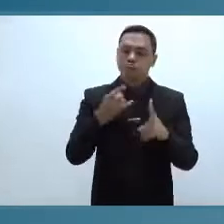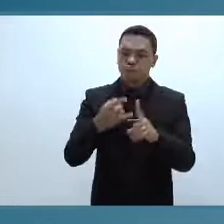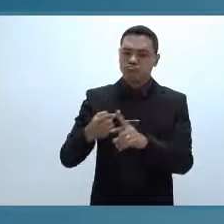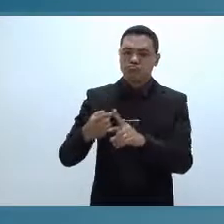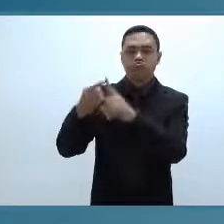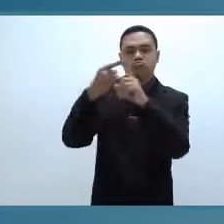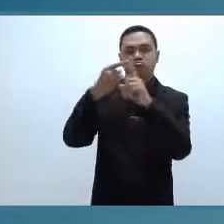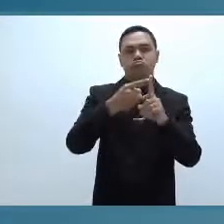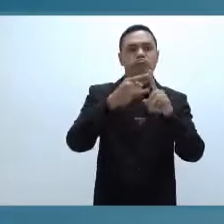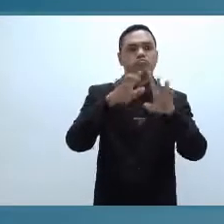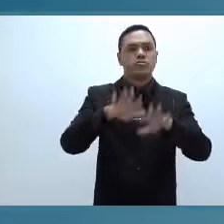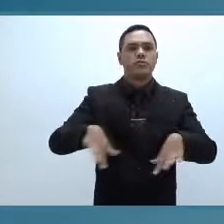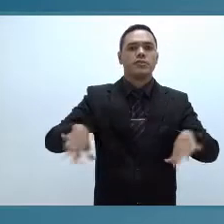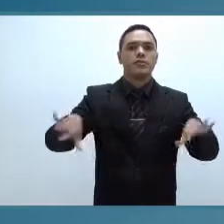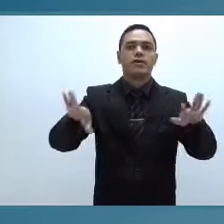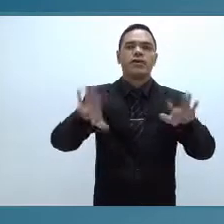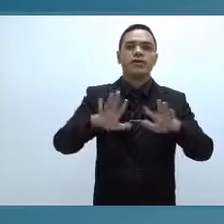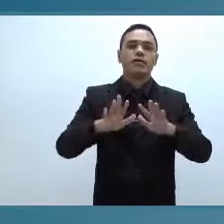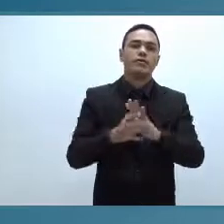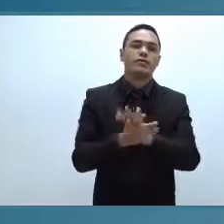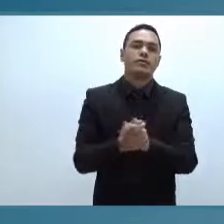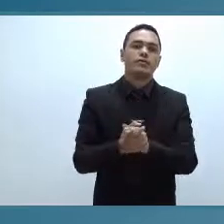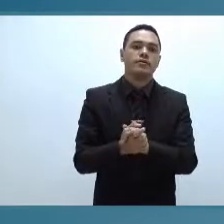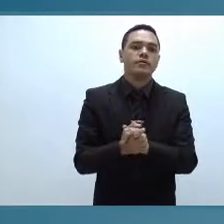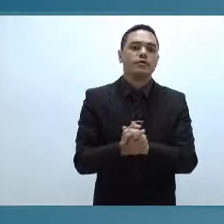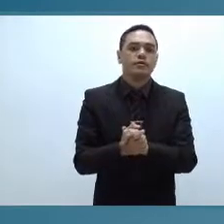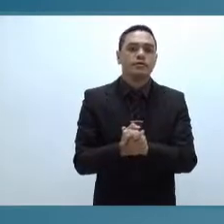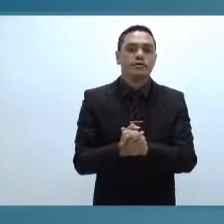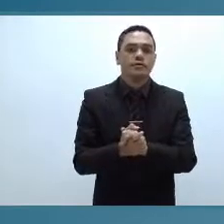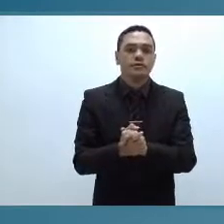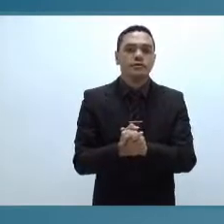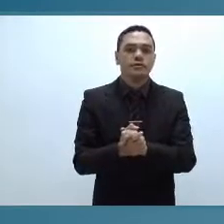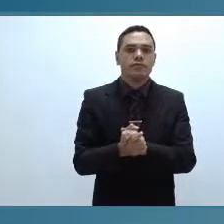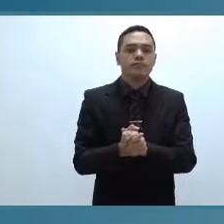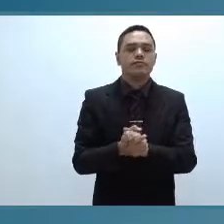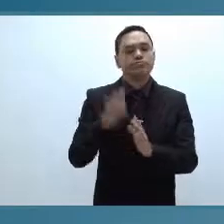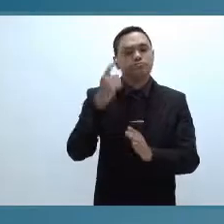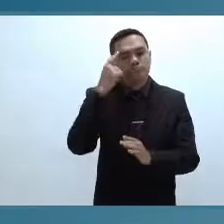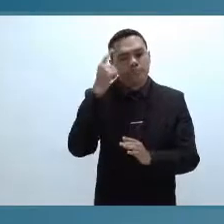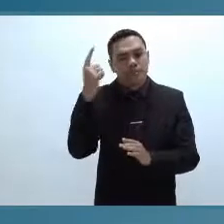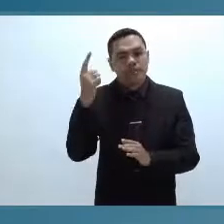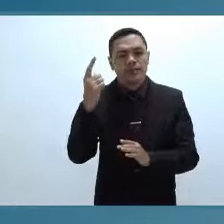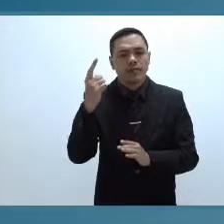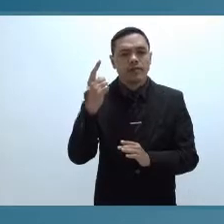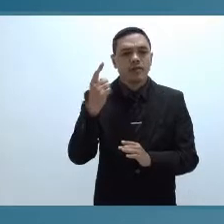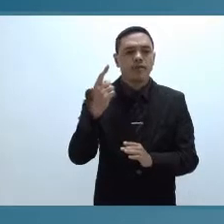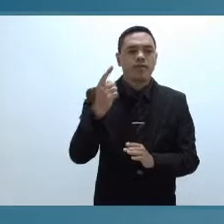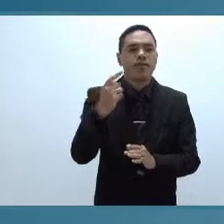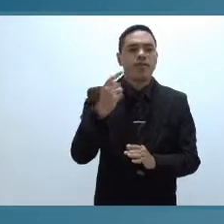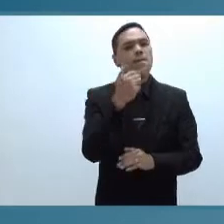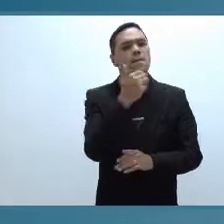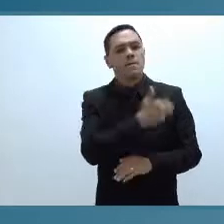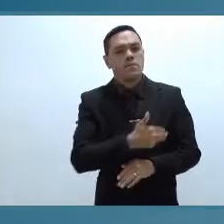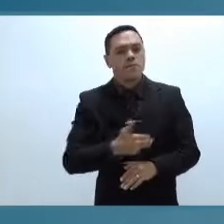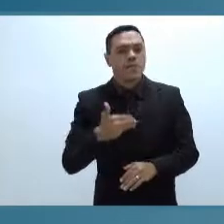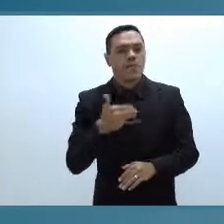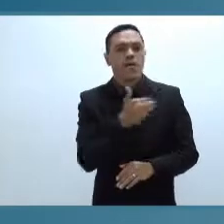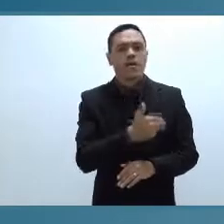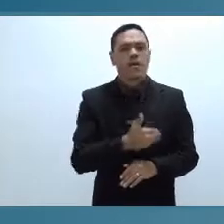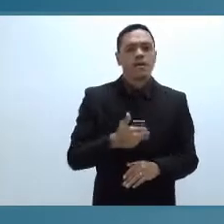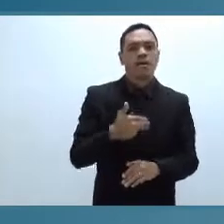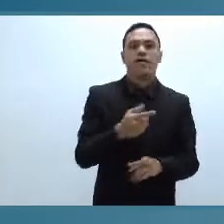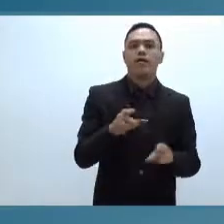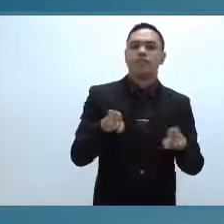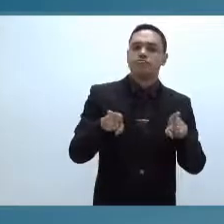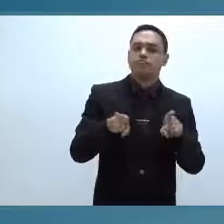estudo de prova. Uma atenção integral da saúde dos magistrados e de todos os poderes judiciais. Está